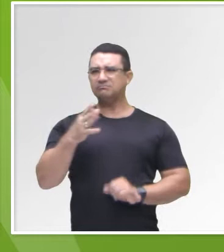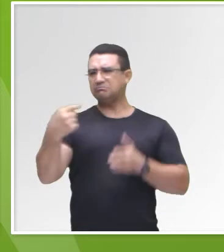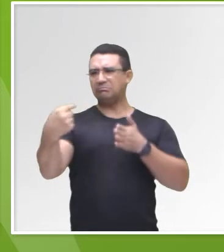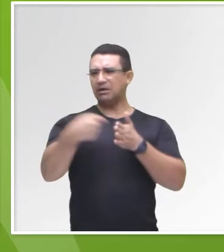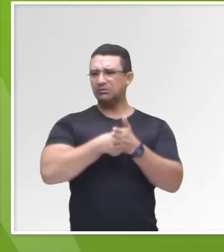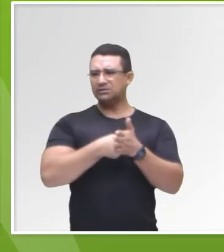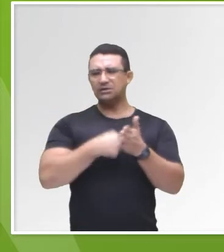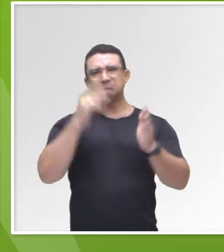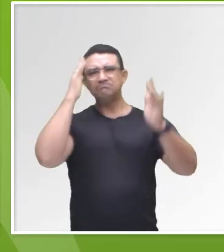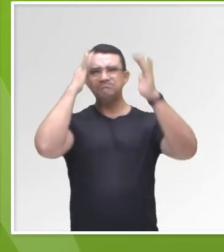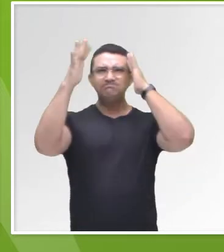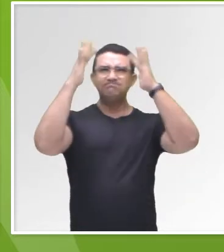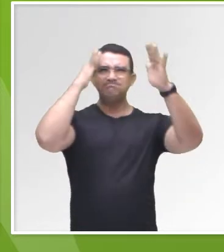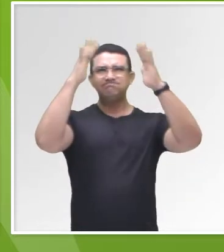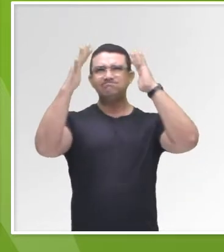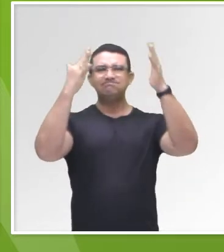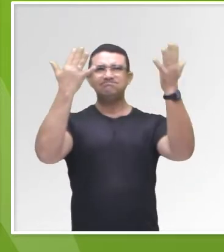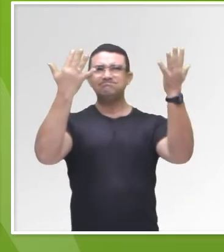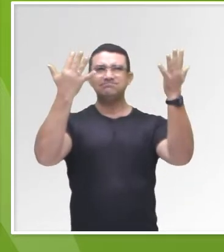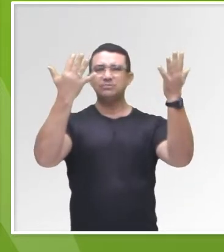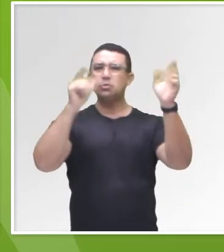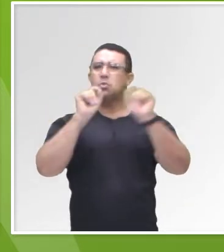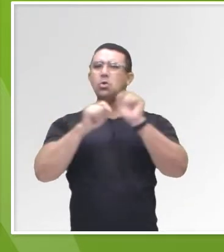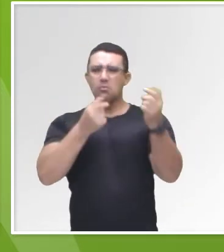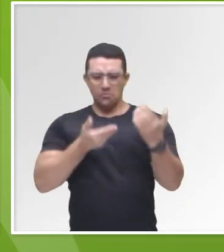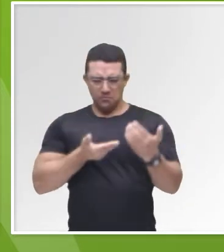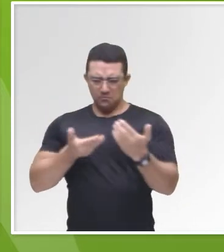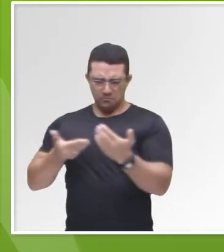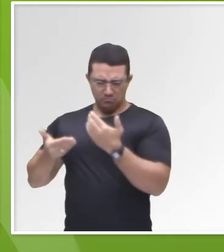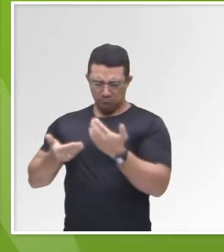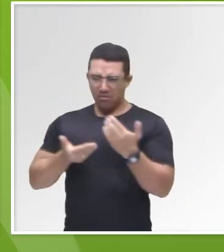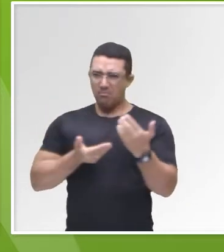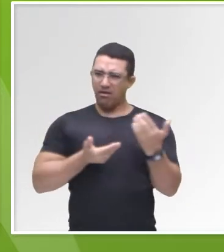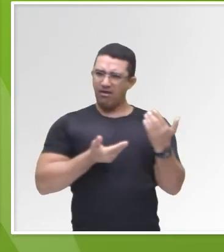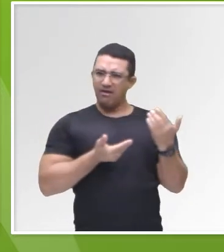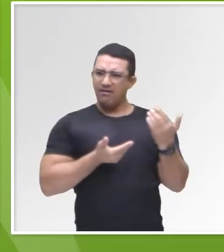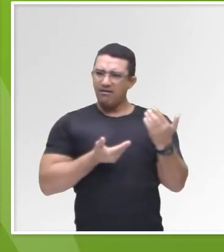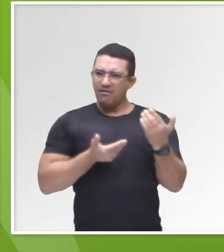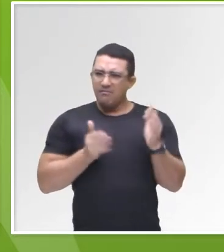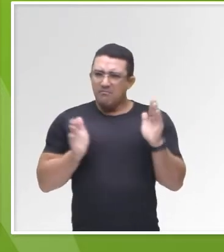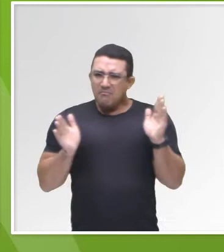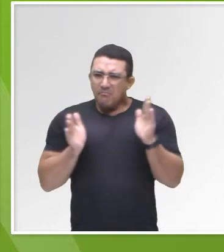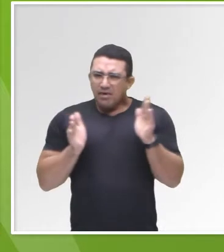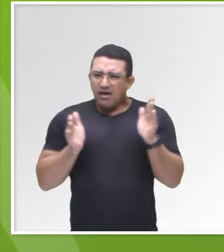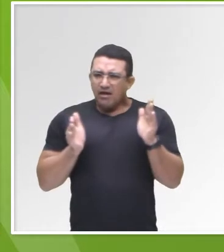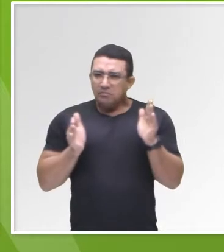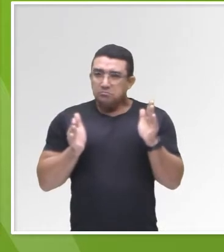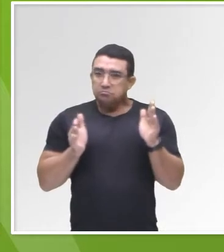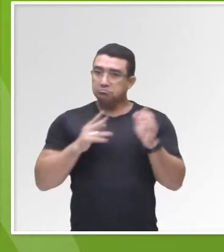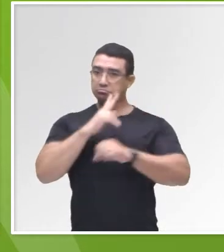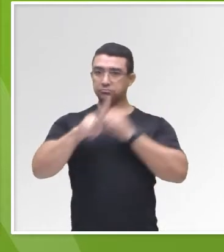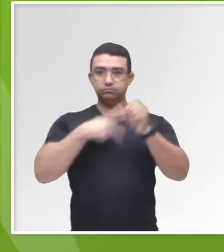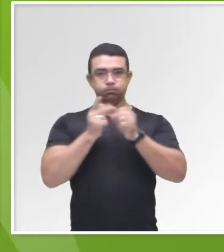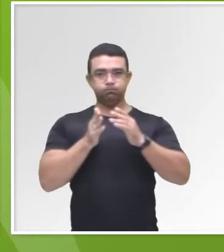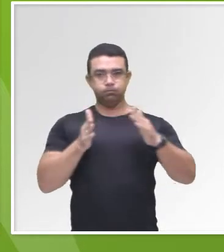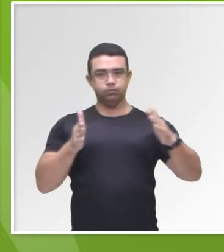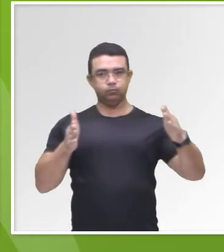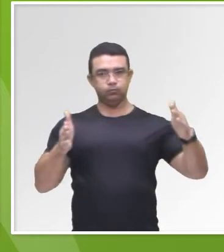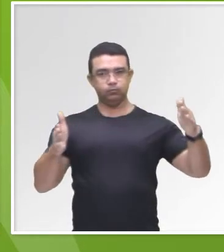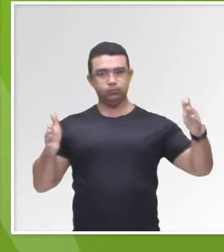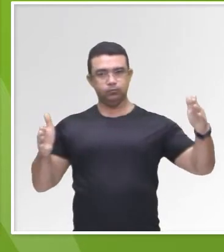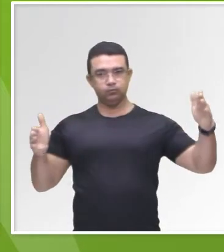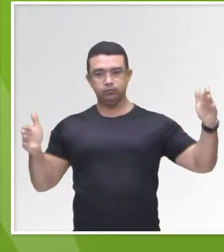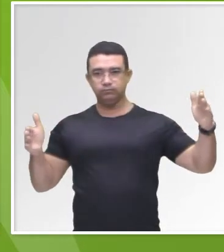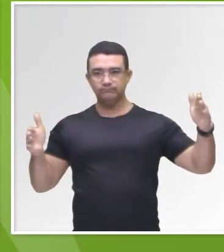perguntas. Como um bebê tão pequeno pode ficar tão grande e diferente? Olha aí as imagens, né, desse bebezinho pequenininho,